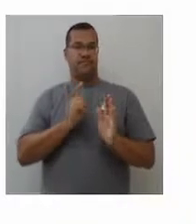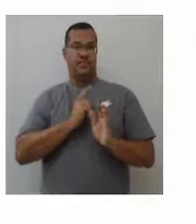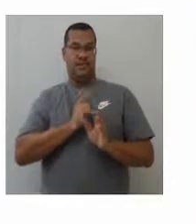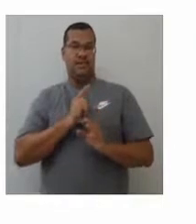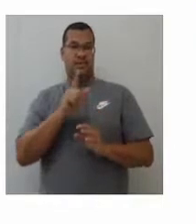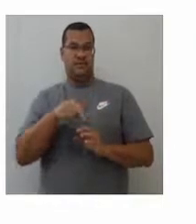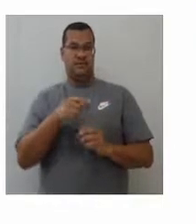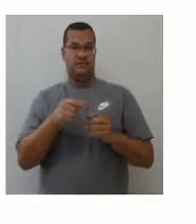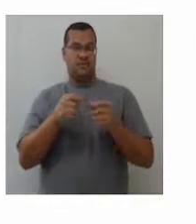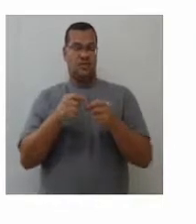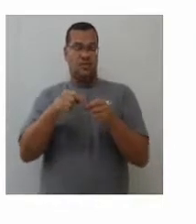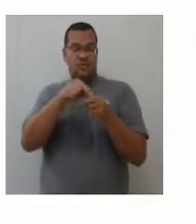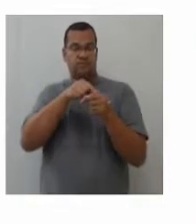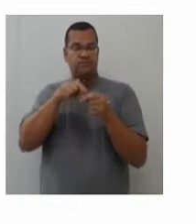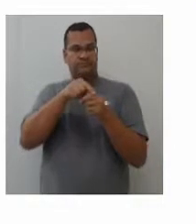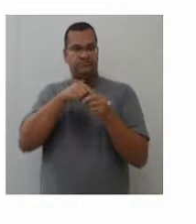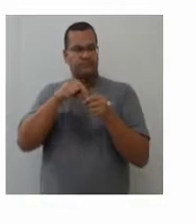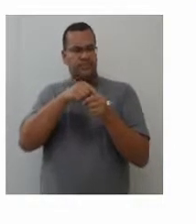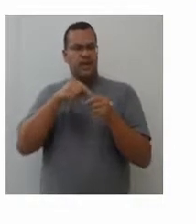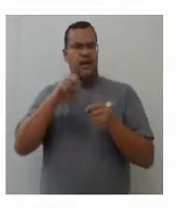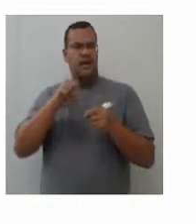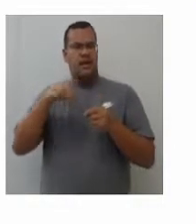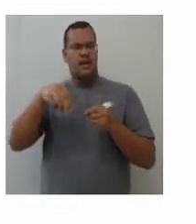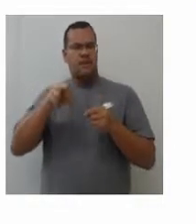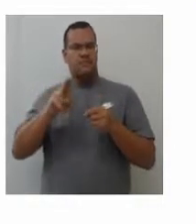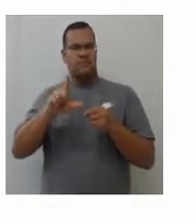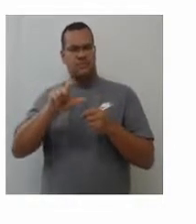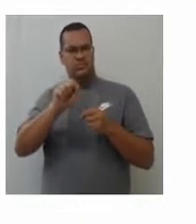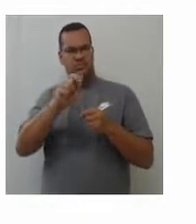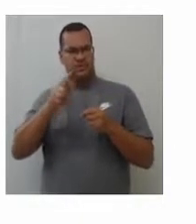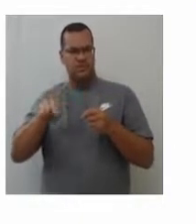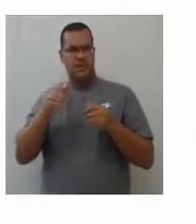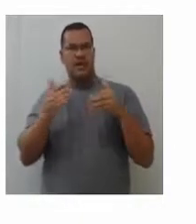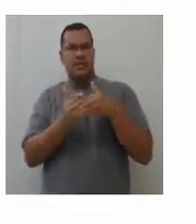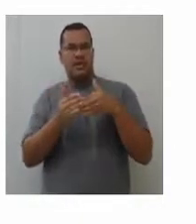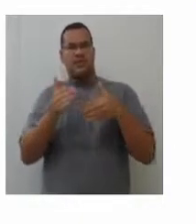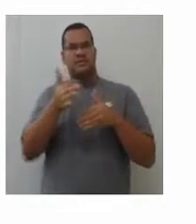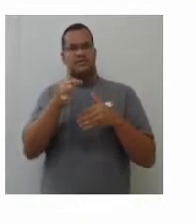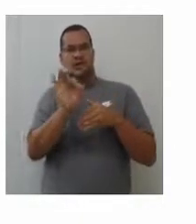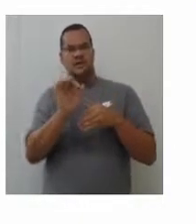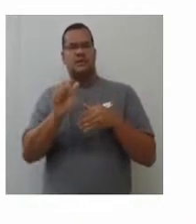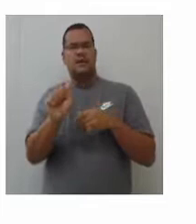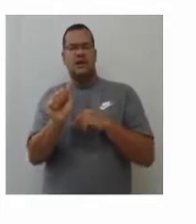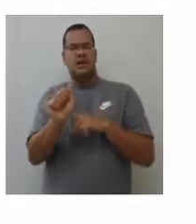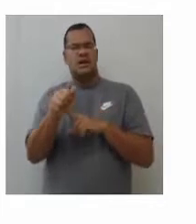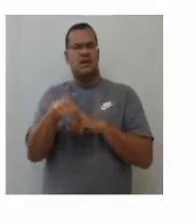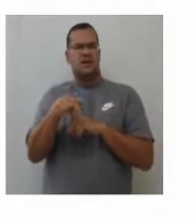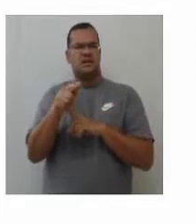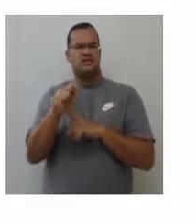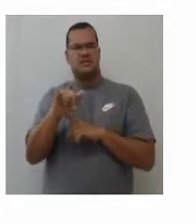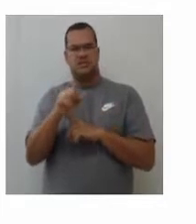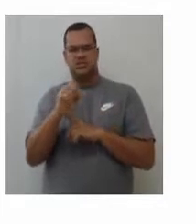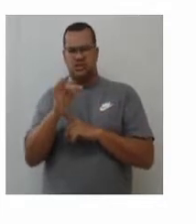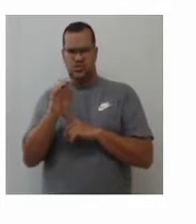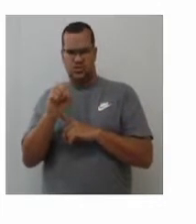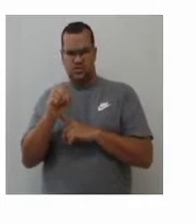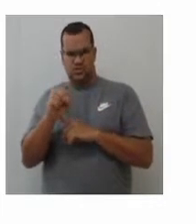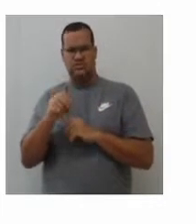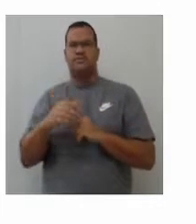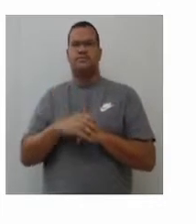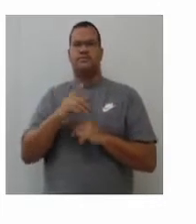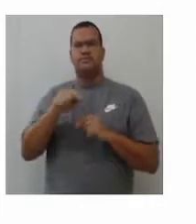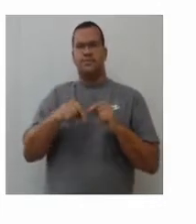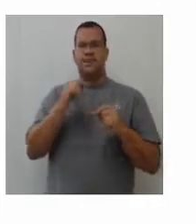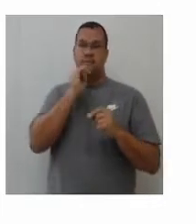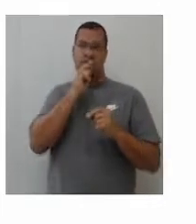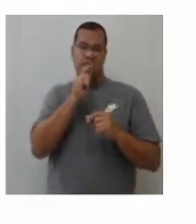das partículas do disperso é de até 10 angstrom, tá? Exemplo, a mistura de água com açúcar. Você pega